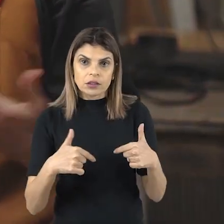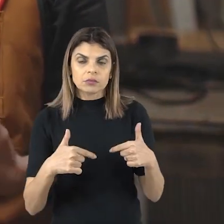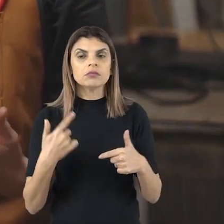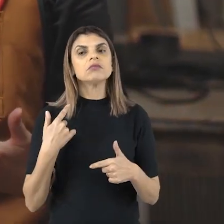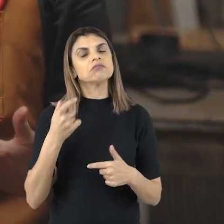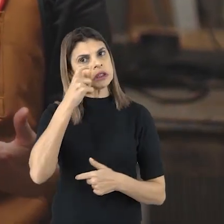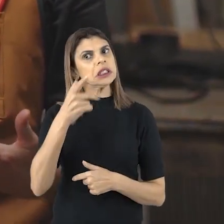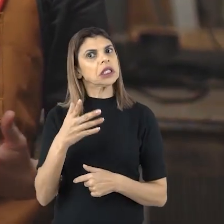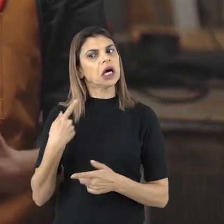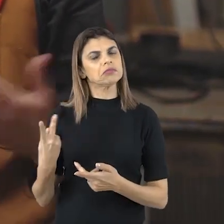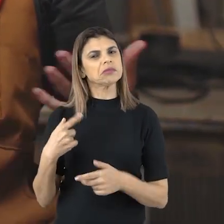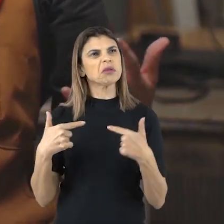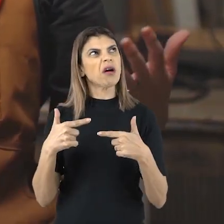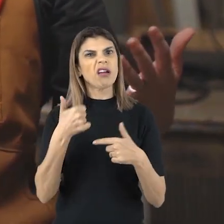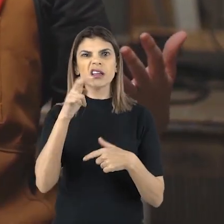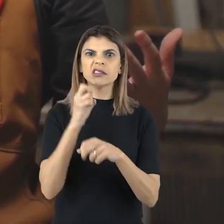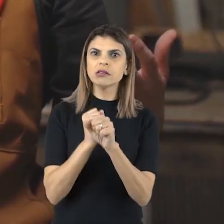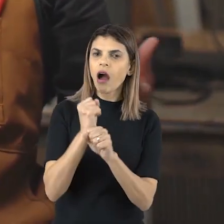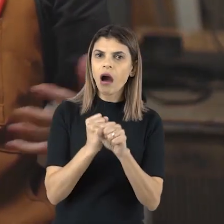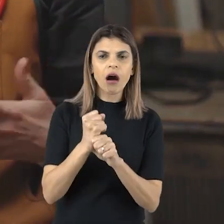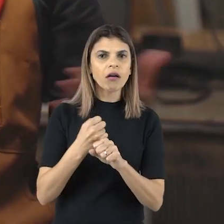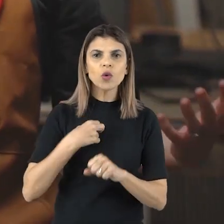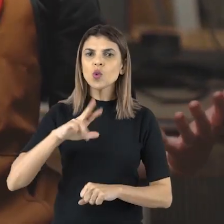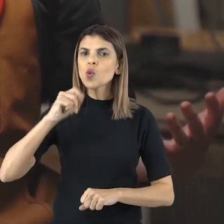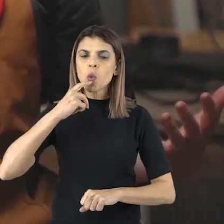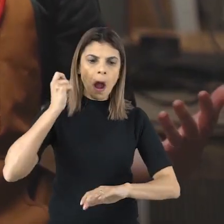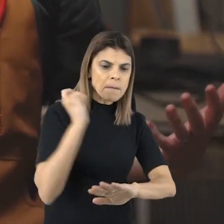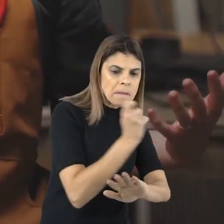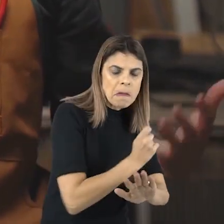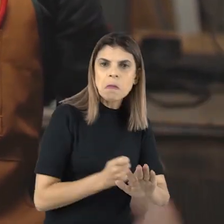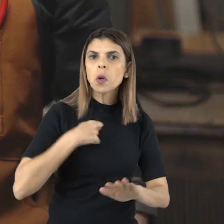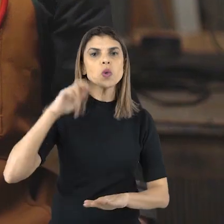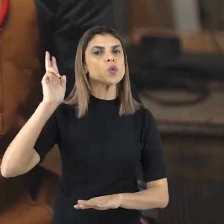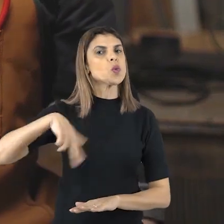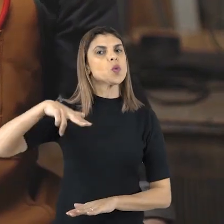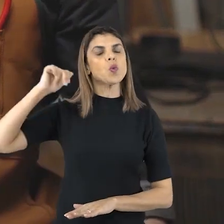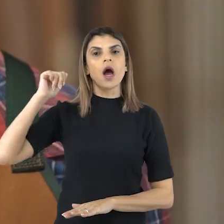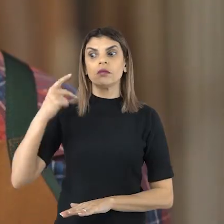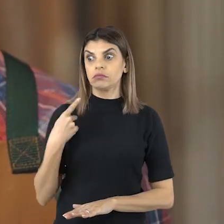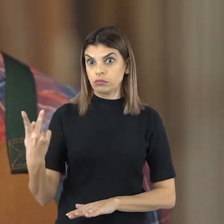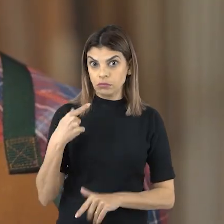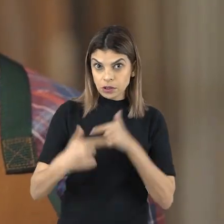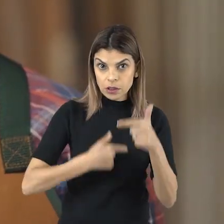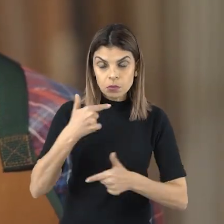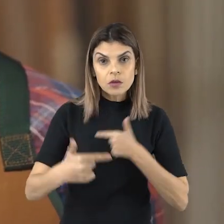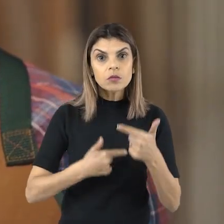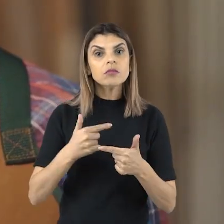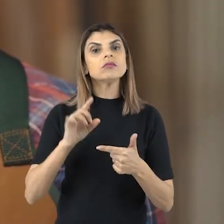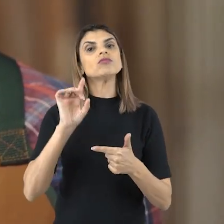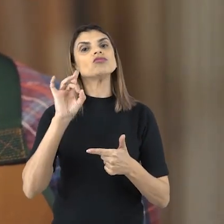interessante. Nós fazemos isso há muito tempo. Já faz o quê? Uns 15 anos. E eu nunca peguei no martelo. Verdade. Nunca pegou. Tudo que